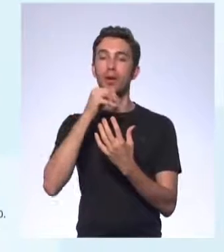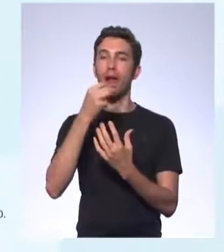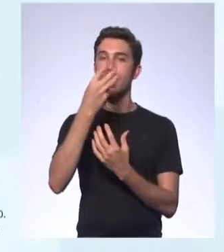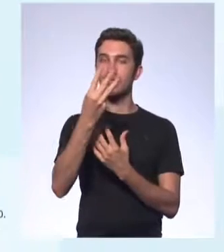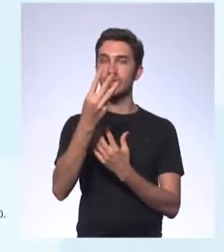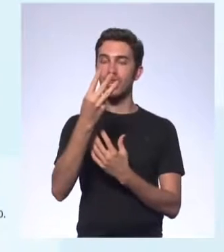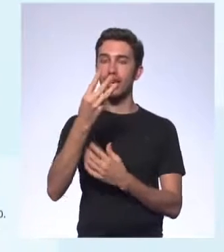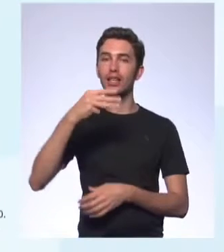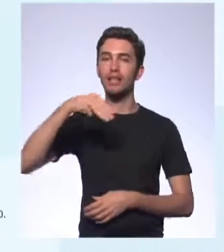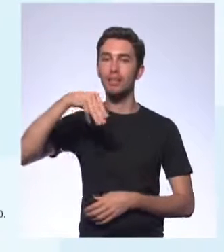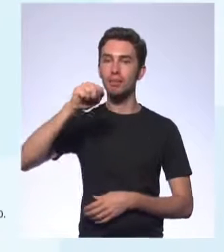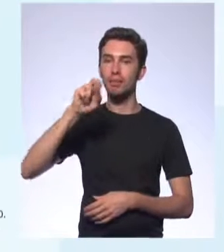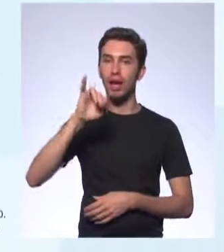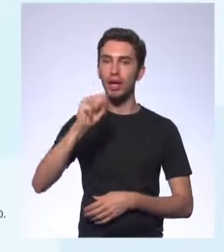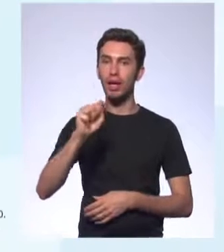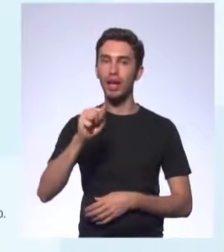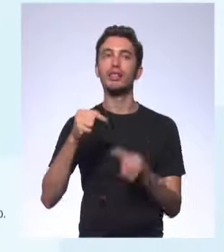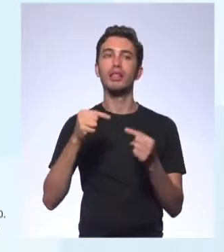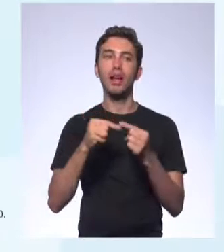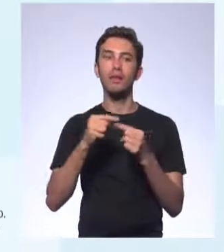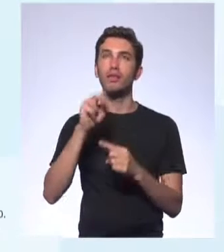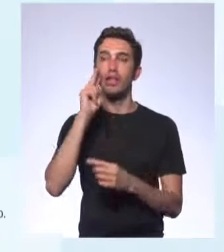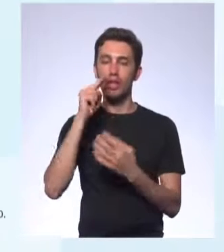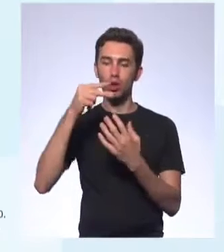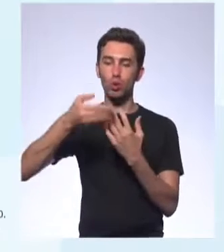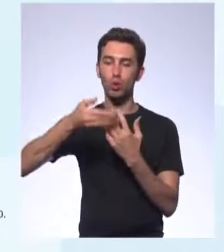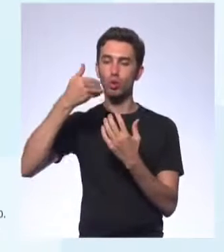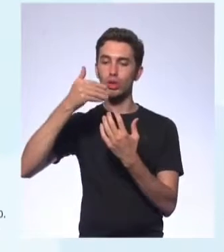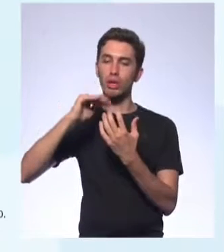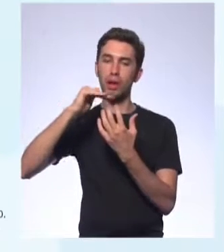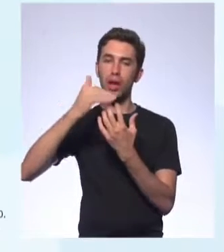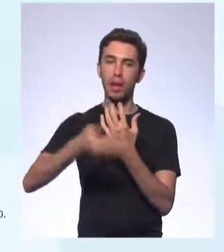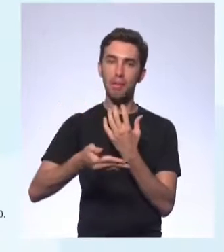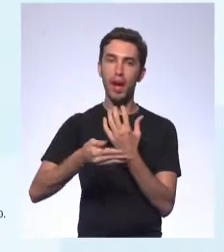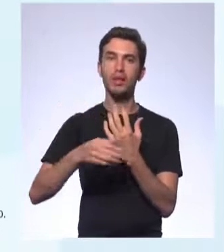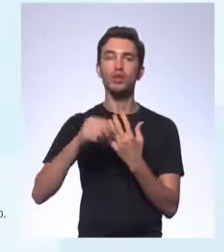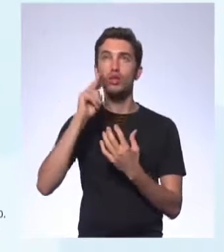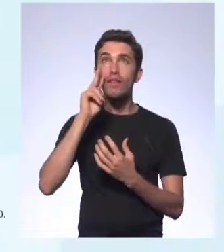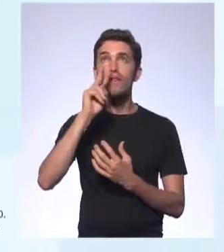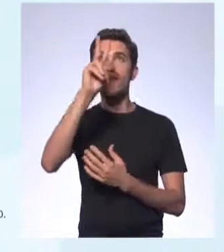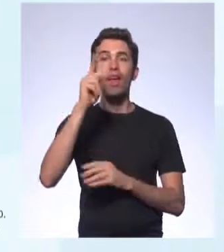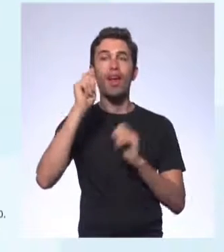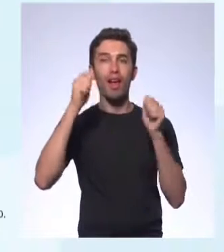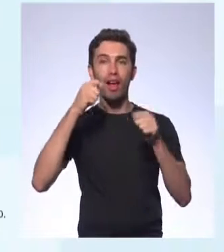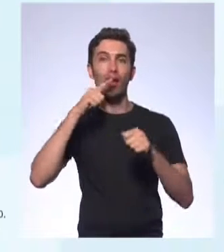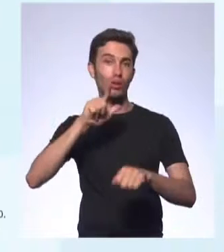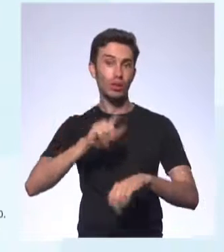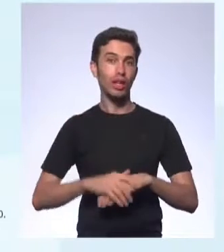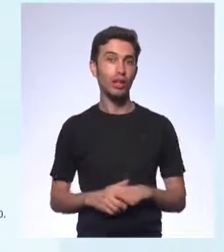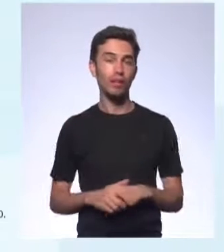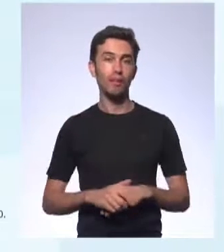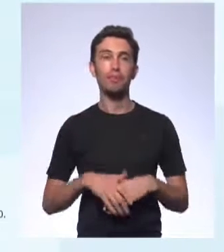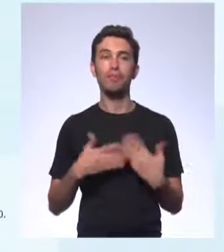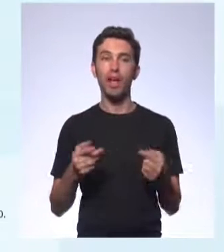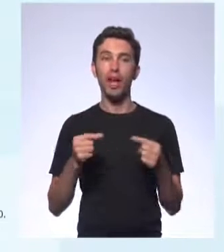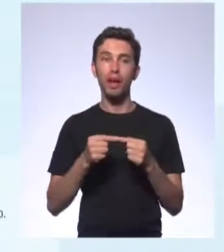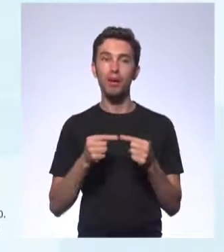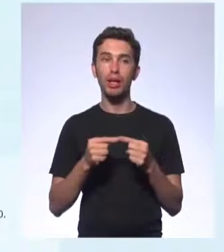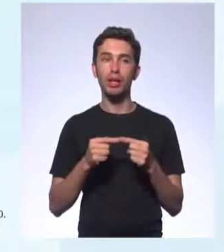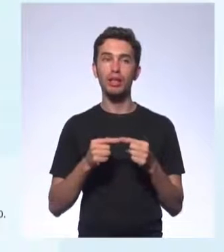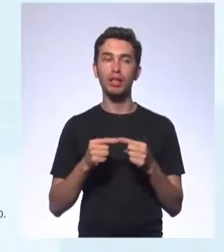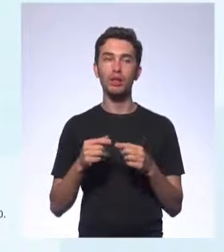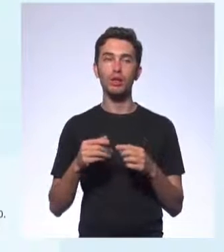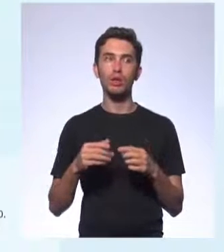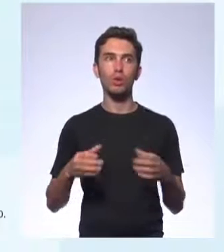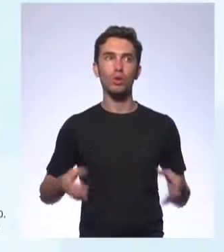gente é o cinturão de Órion, né? O Edjoel também já falou sobre essa coisa das culturas para dar os nomes dos planetas e